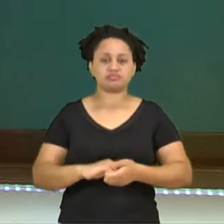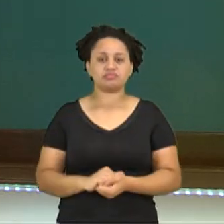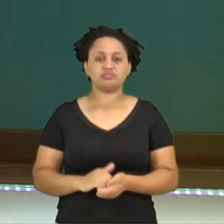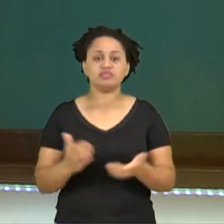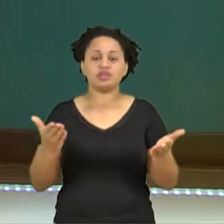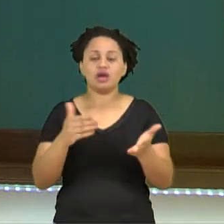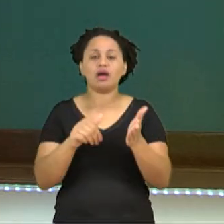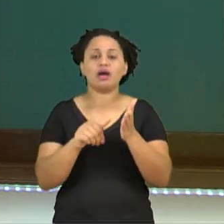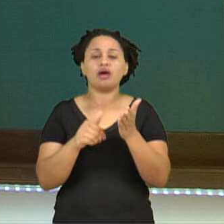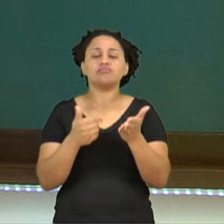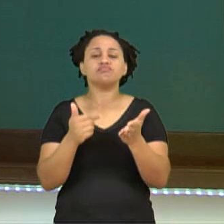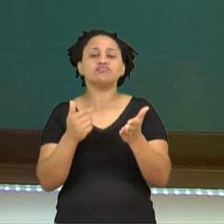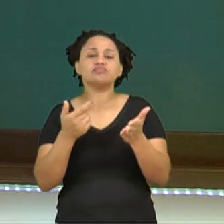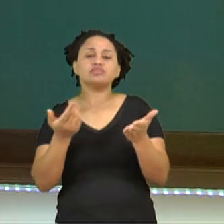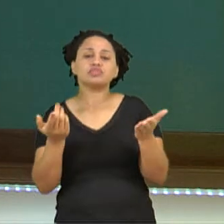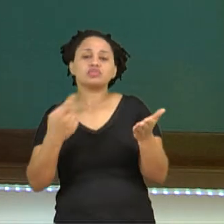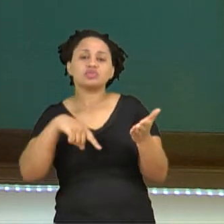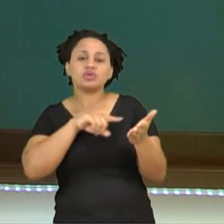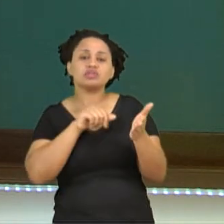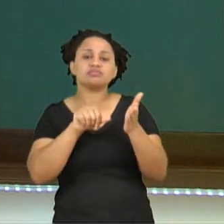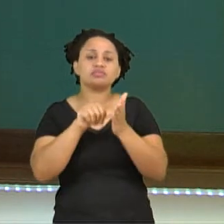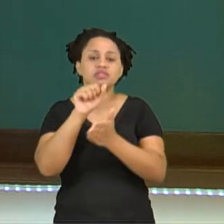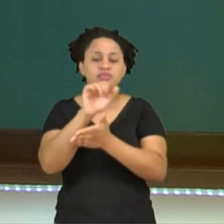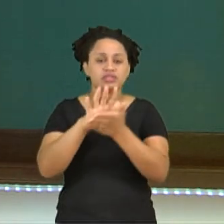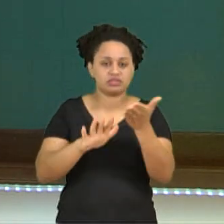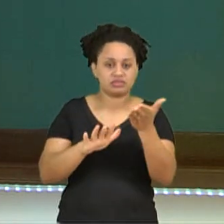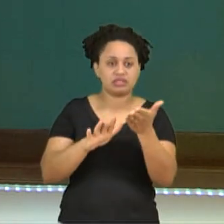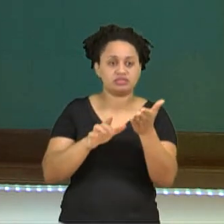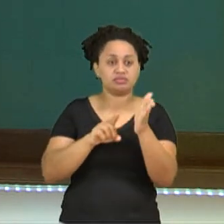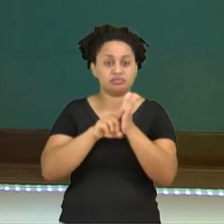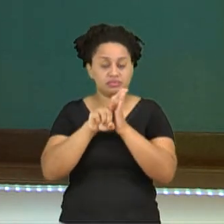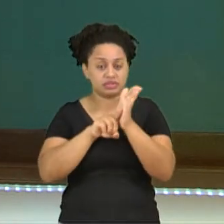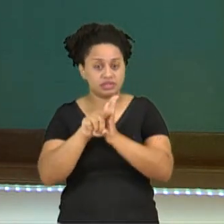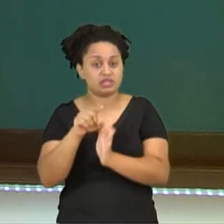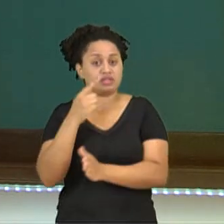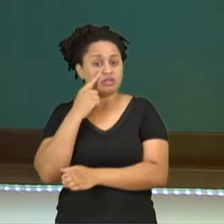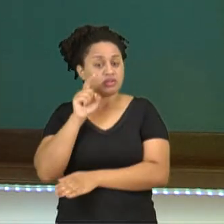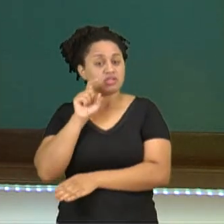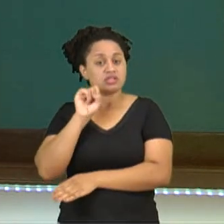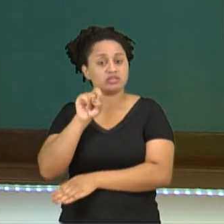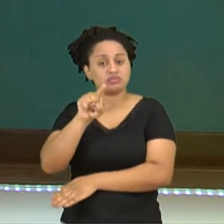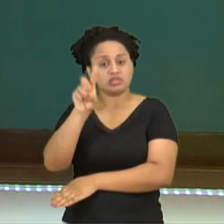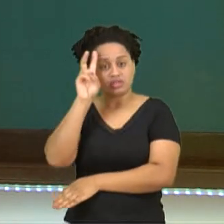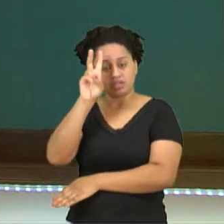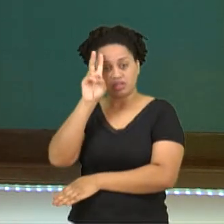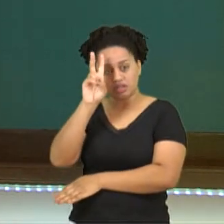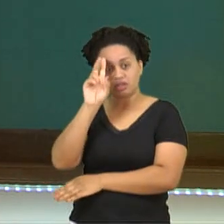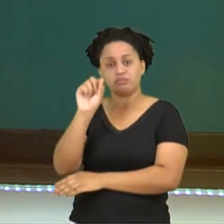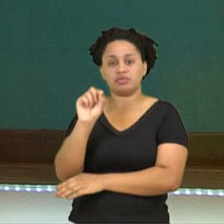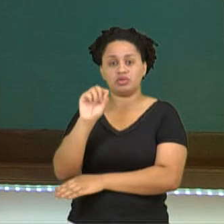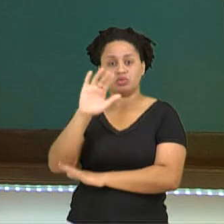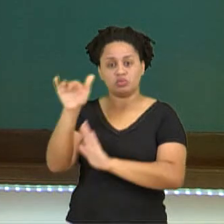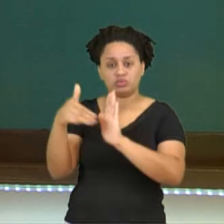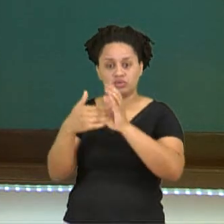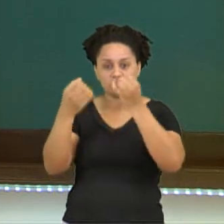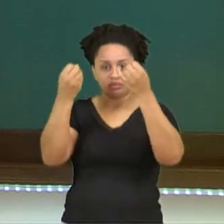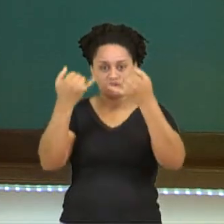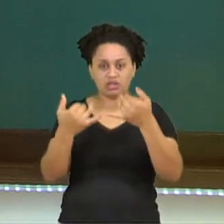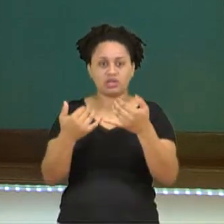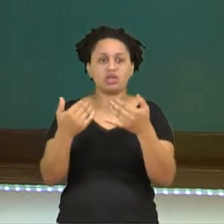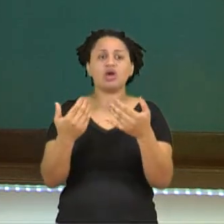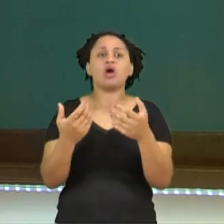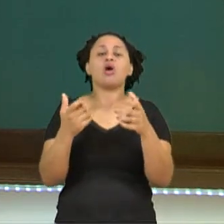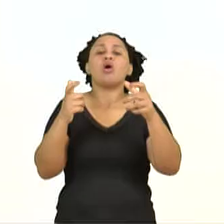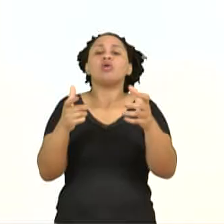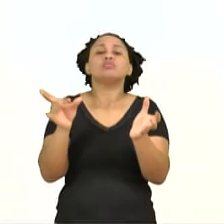Agora vamos pensar um pouquinho. Pesquise, vamos ver se vocês lembram toda a história que eu falei. Como surgiu o